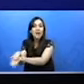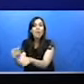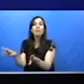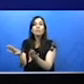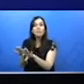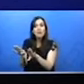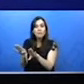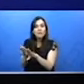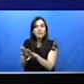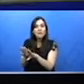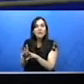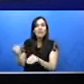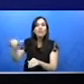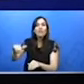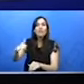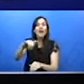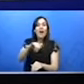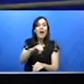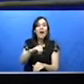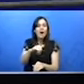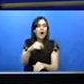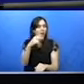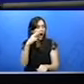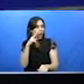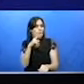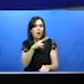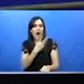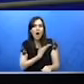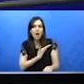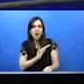também ela viajante, que avistou